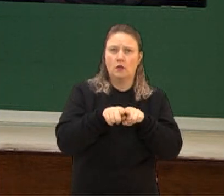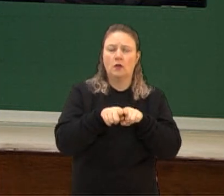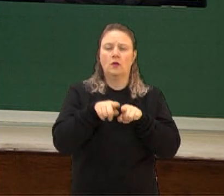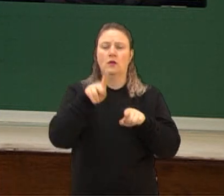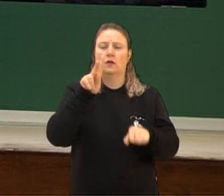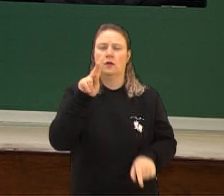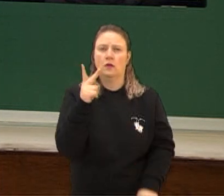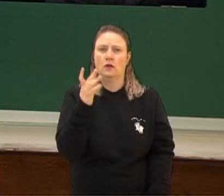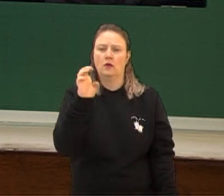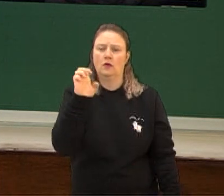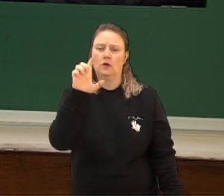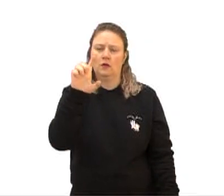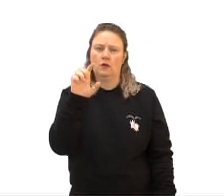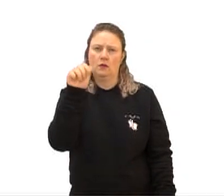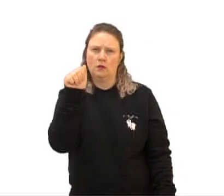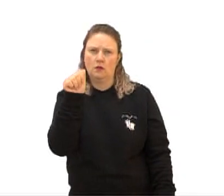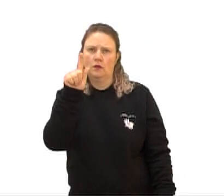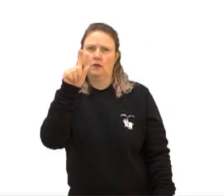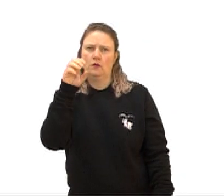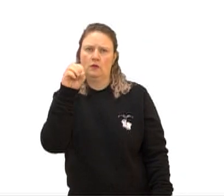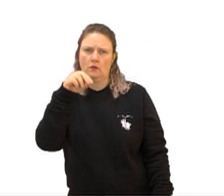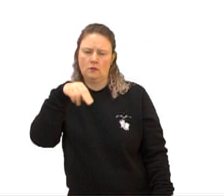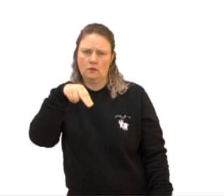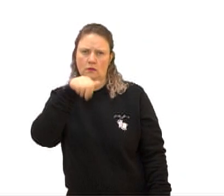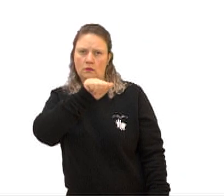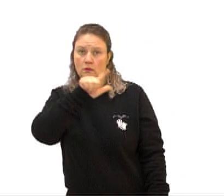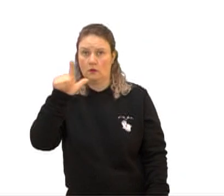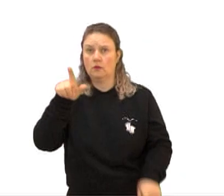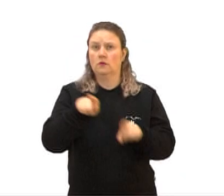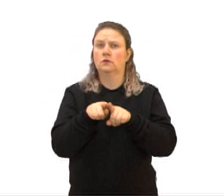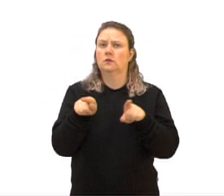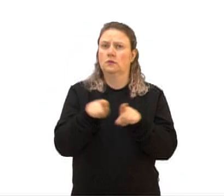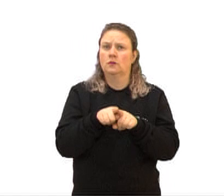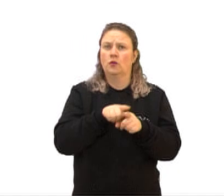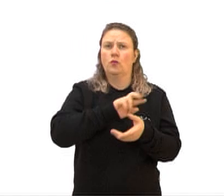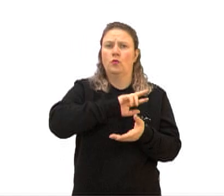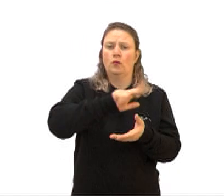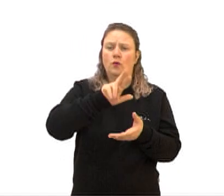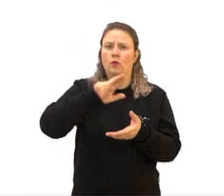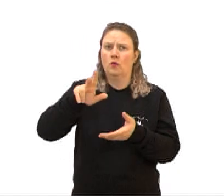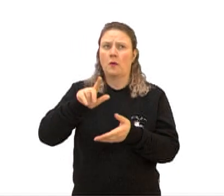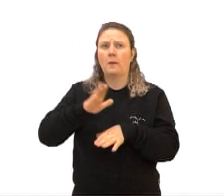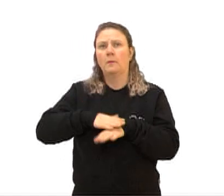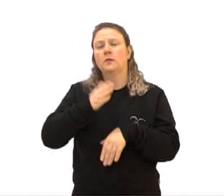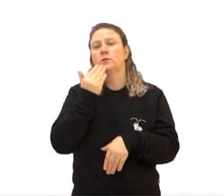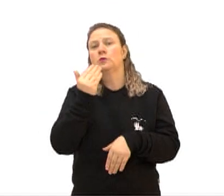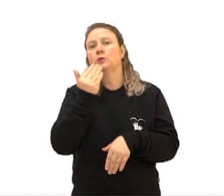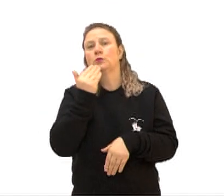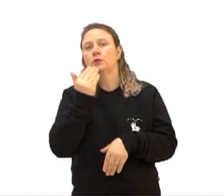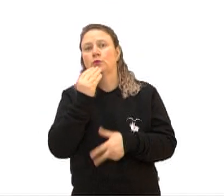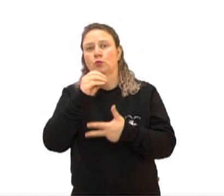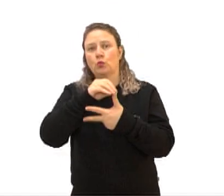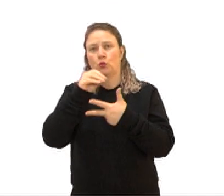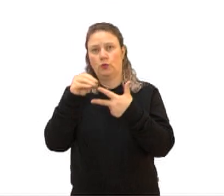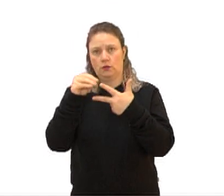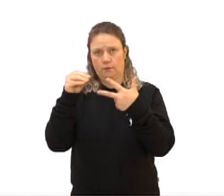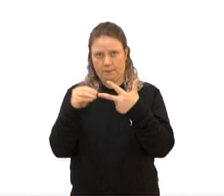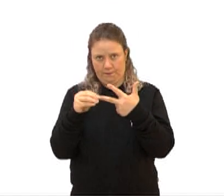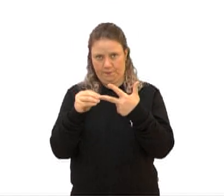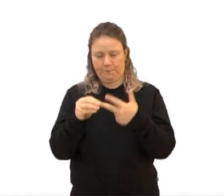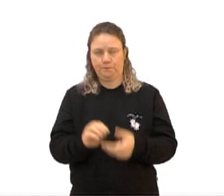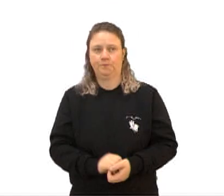hexagonal, o que a gente vai ver hoje é o prisma pentagonal e alguns outros mais solicitados no Enem. Está aqui o